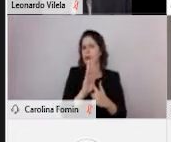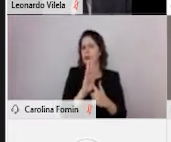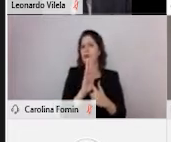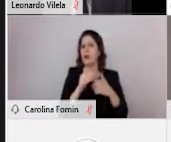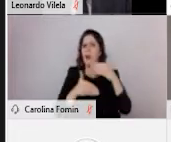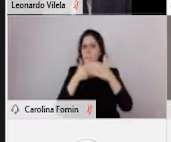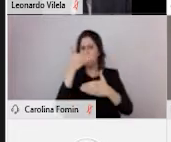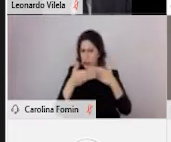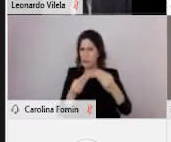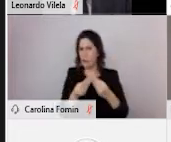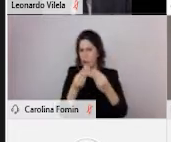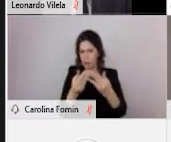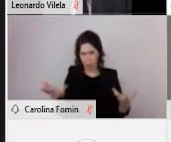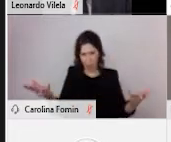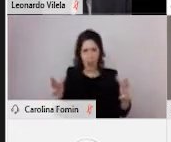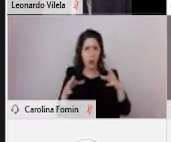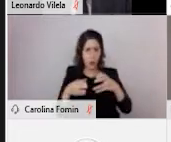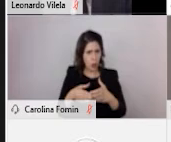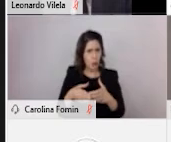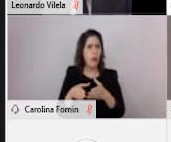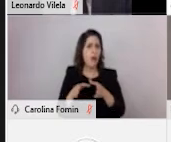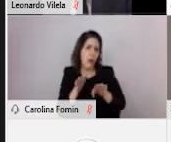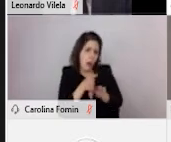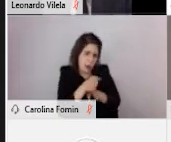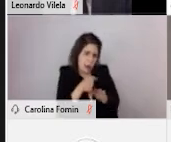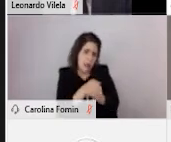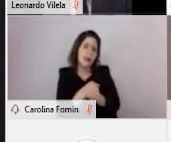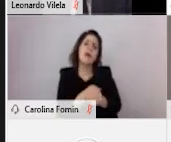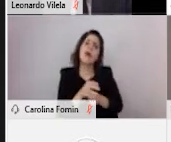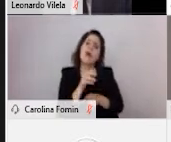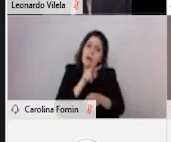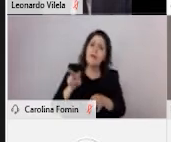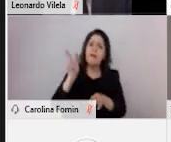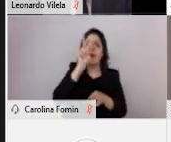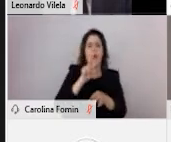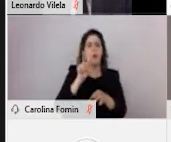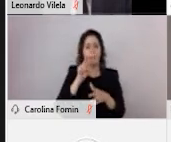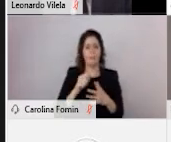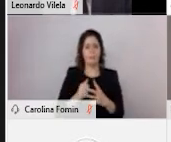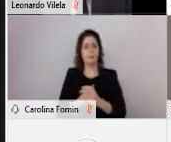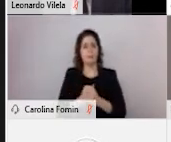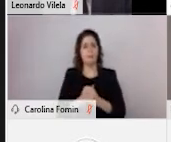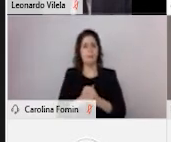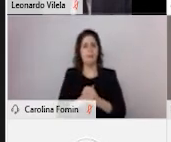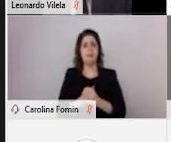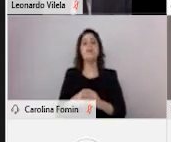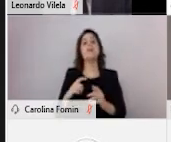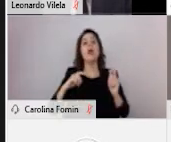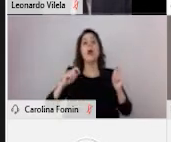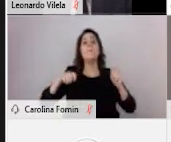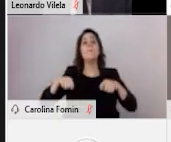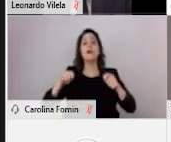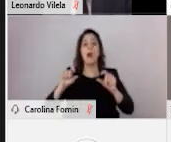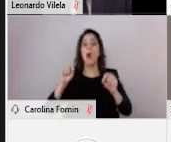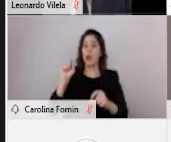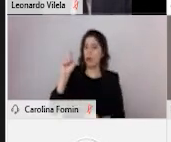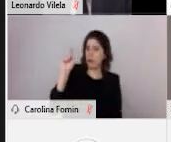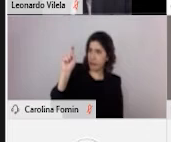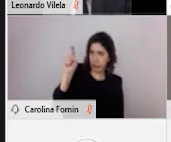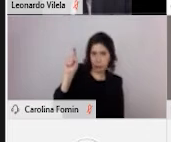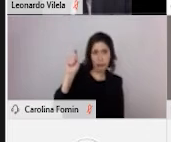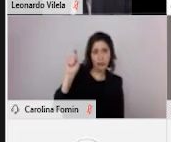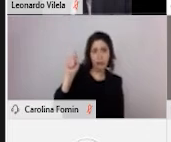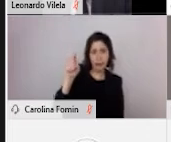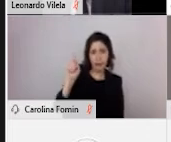do Comitê, para que vocês possam, eventualmente, ele tem uma possibilidade de vocês clicarem depois em